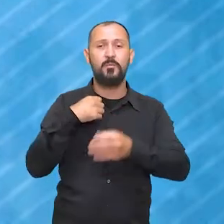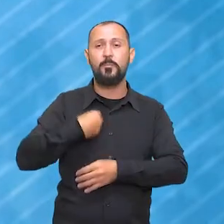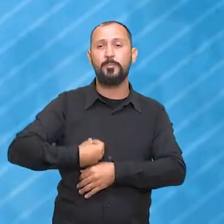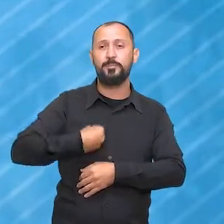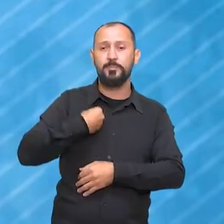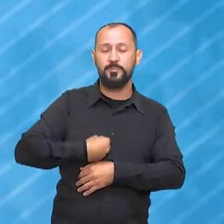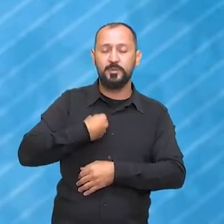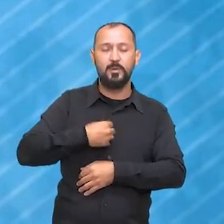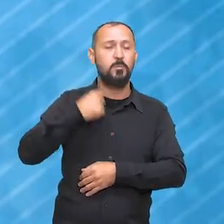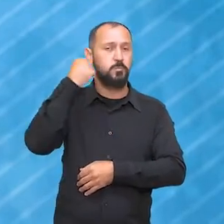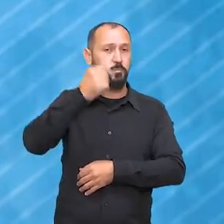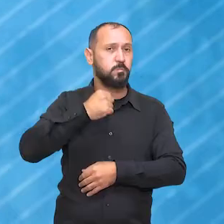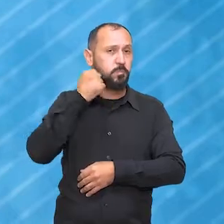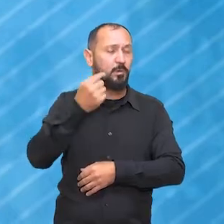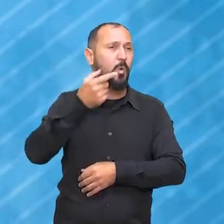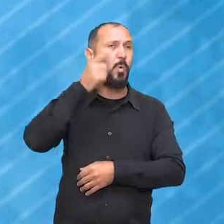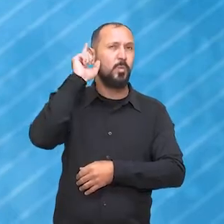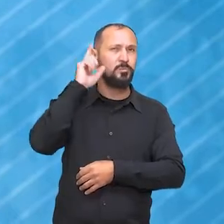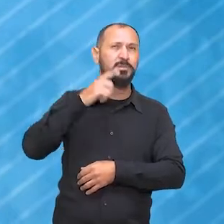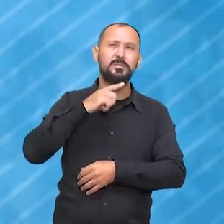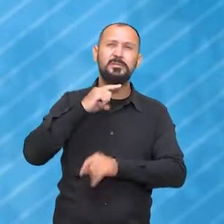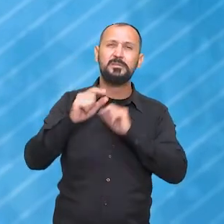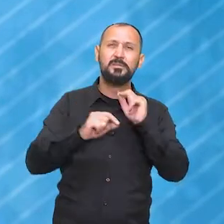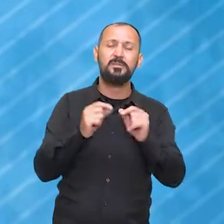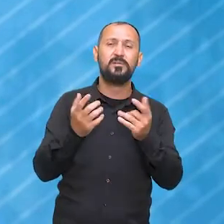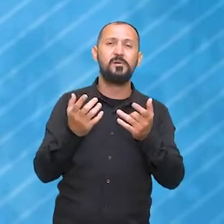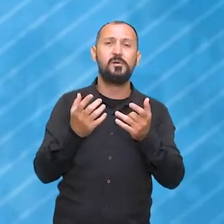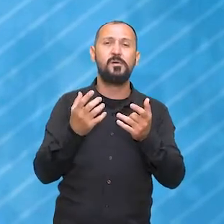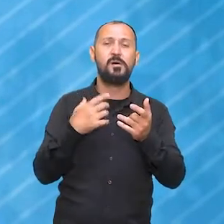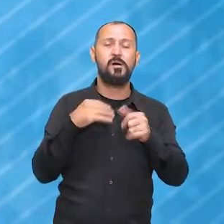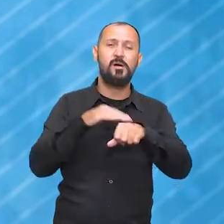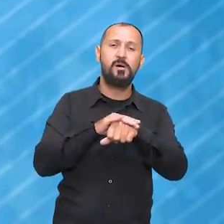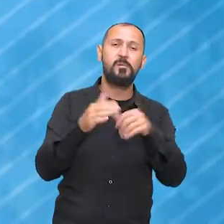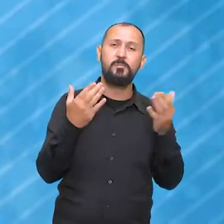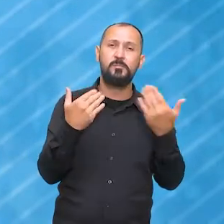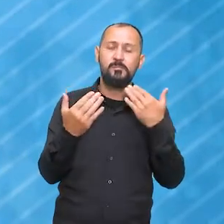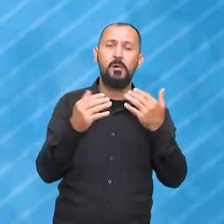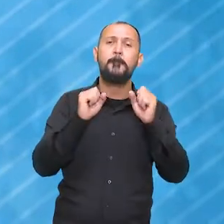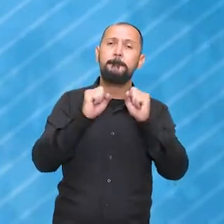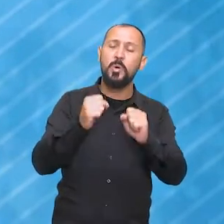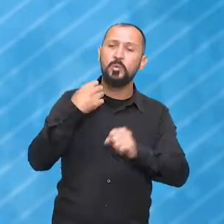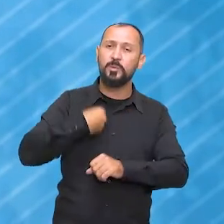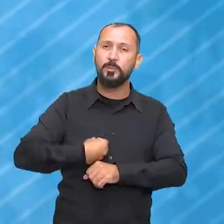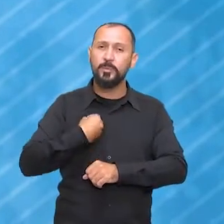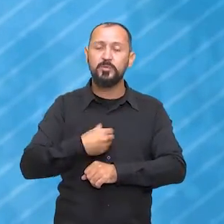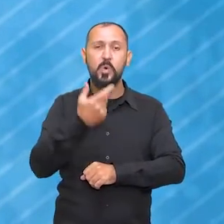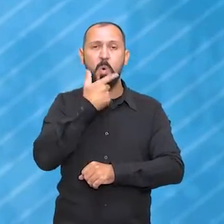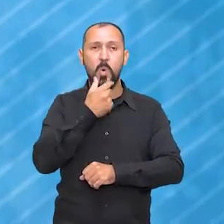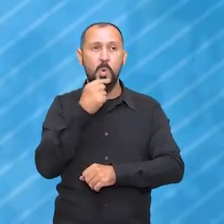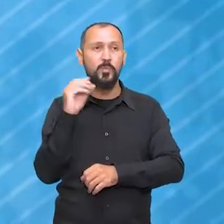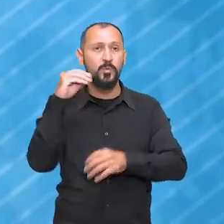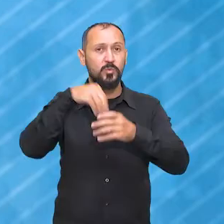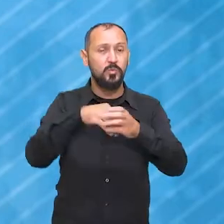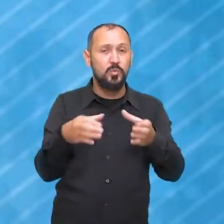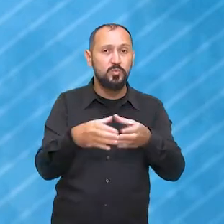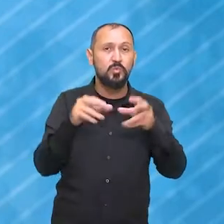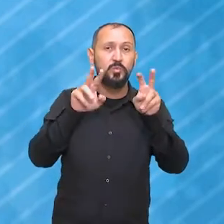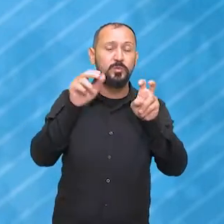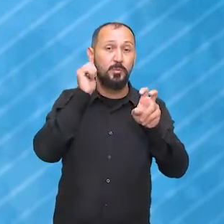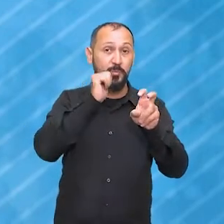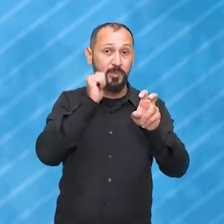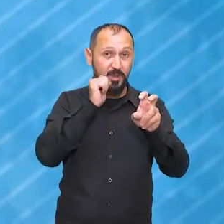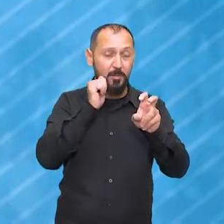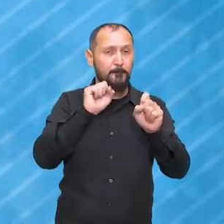tiveram participações de advogados. Ontem teve a gente estava conversando, pode ter a participação de homens na comissão da